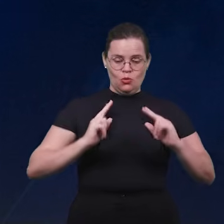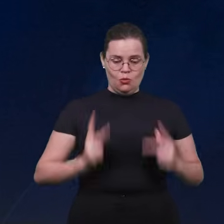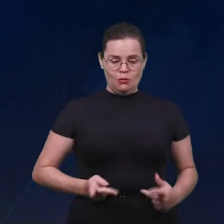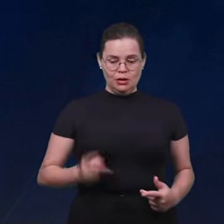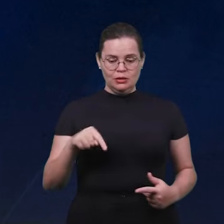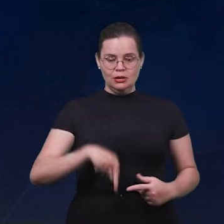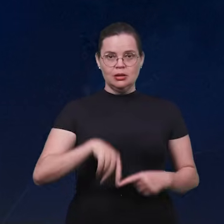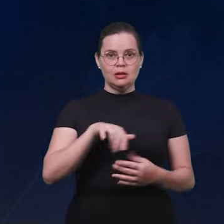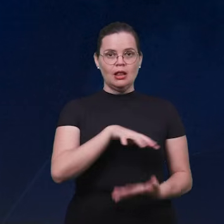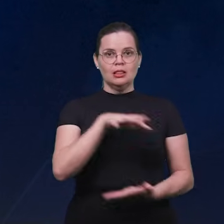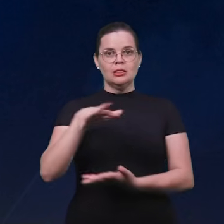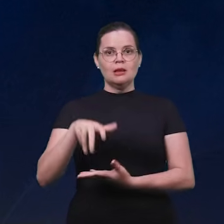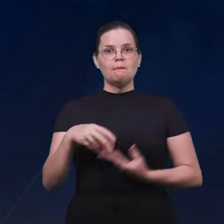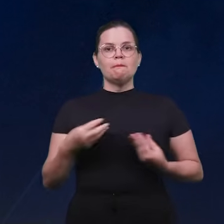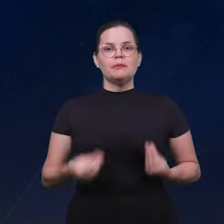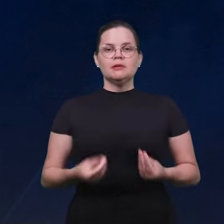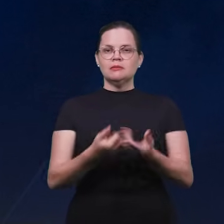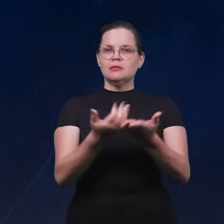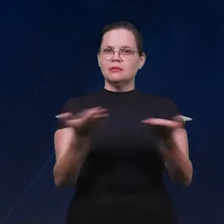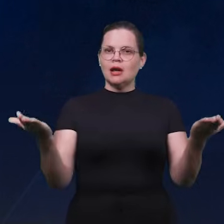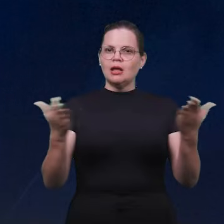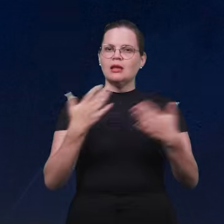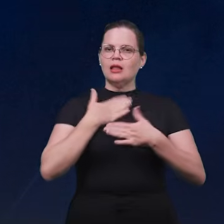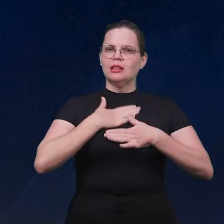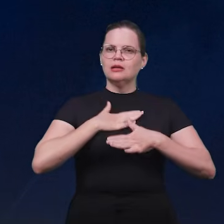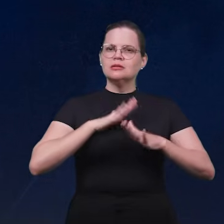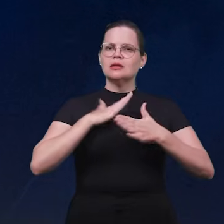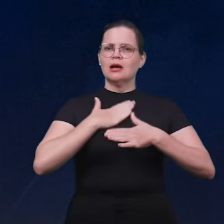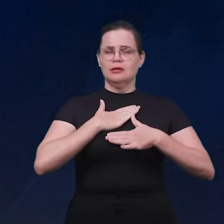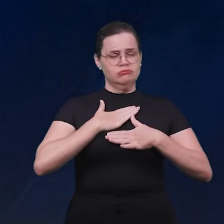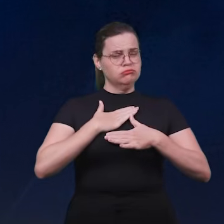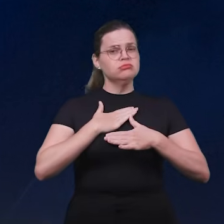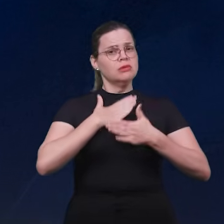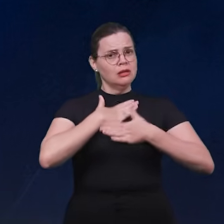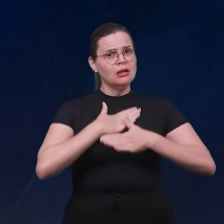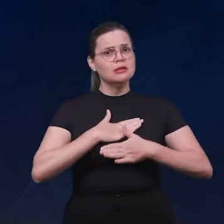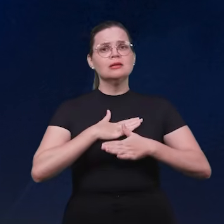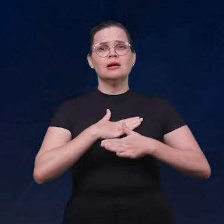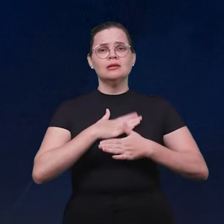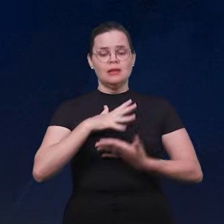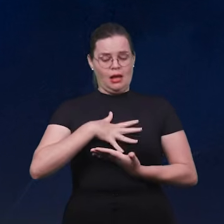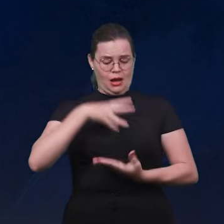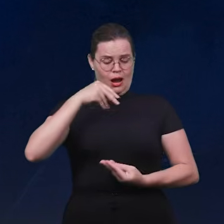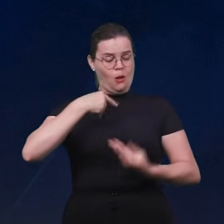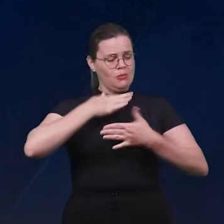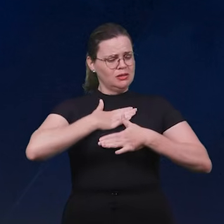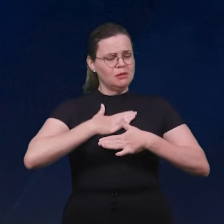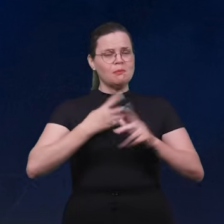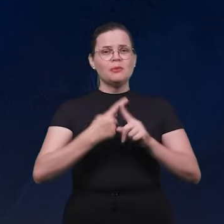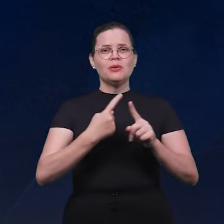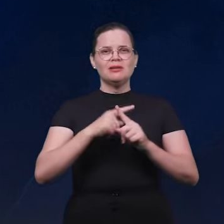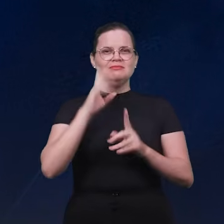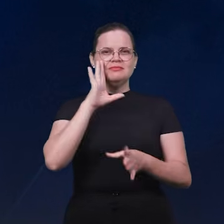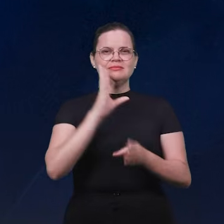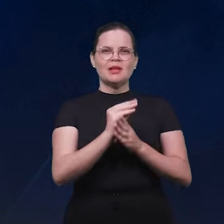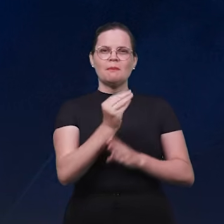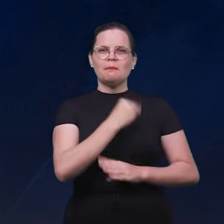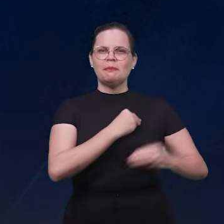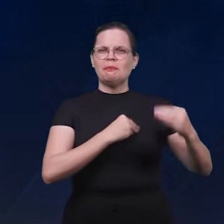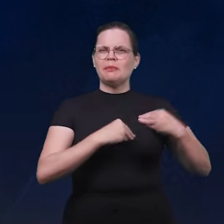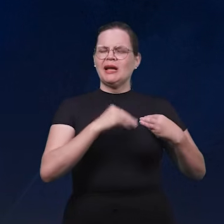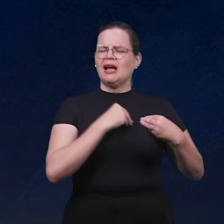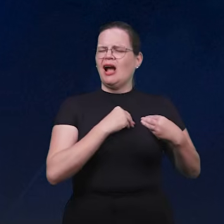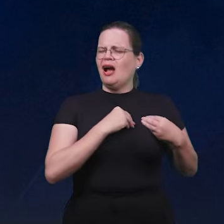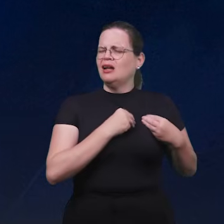ao mundo para nos trazer o descanso para nossas almas, em razão da condenação do pecado que nos traz